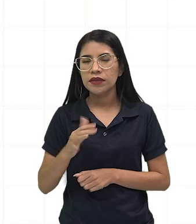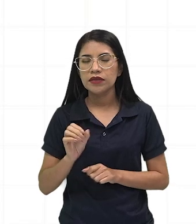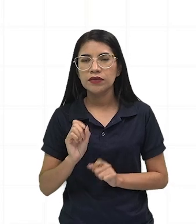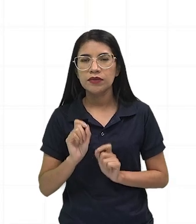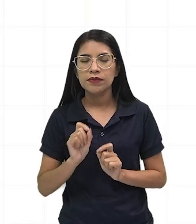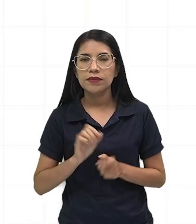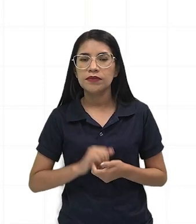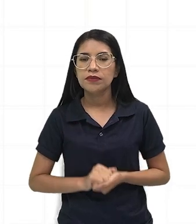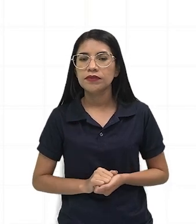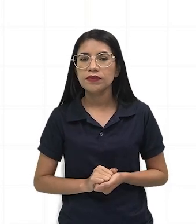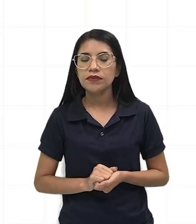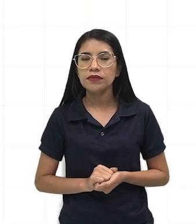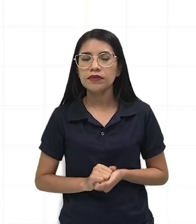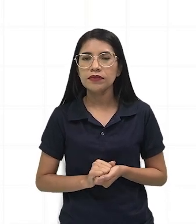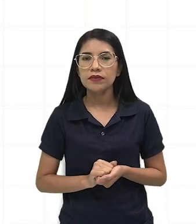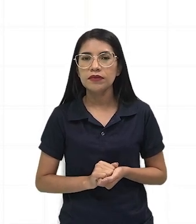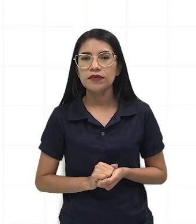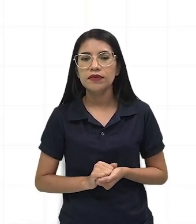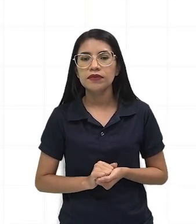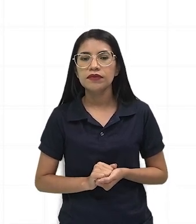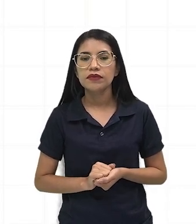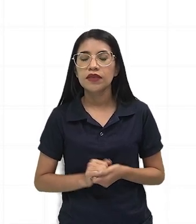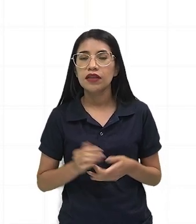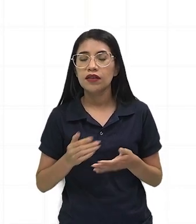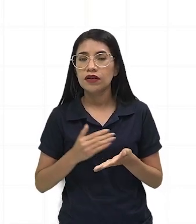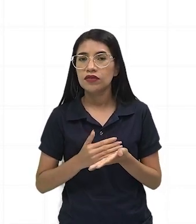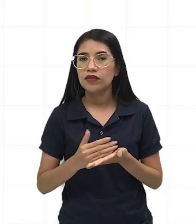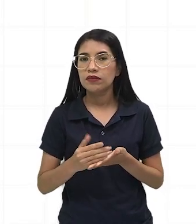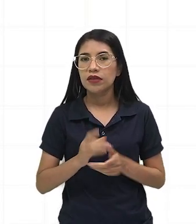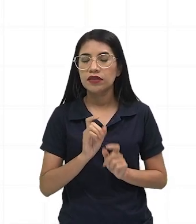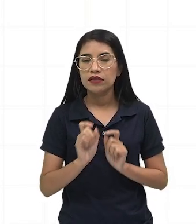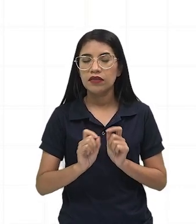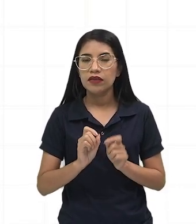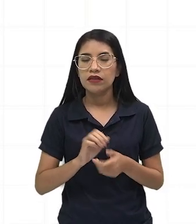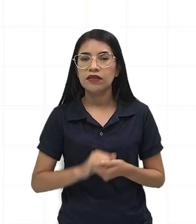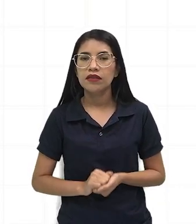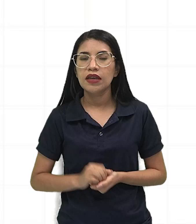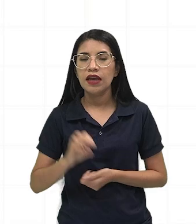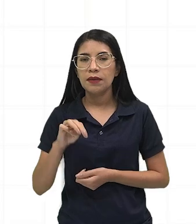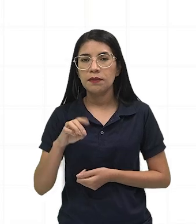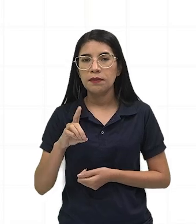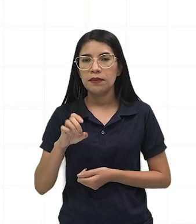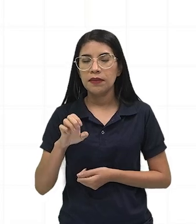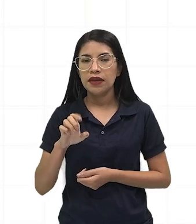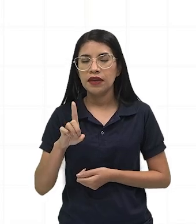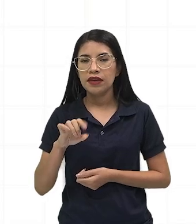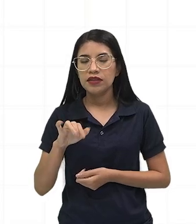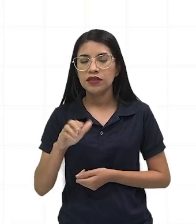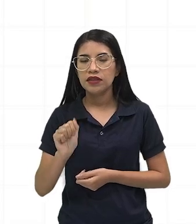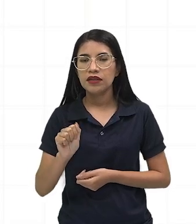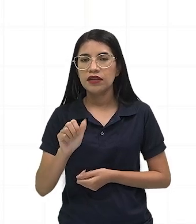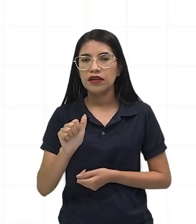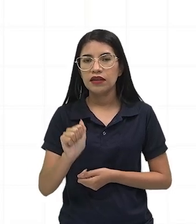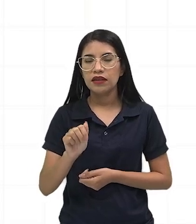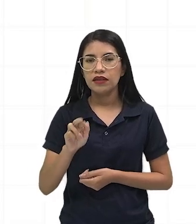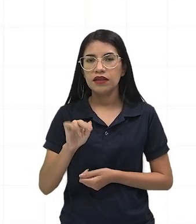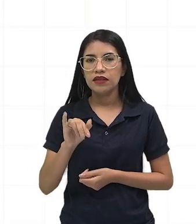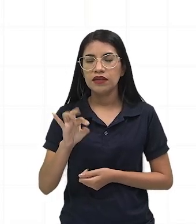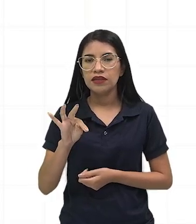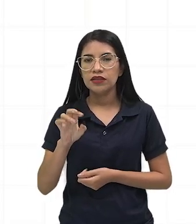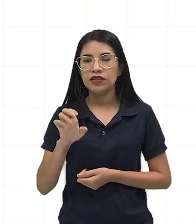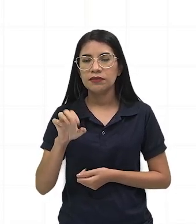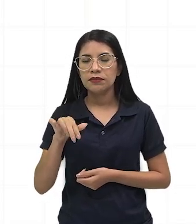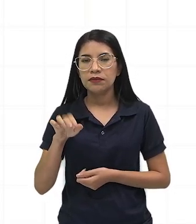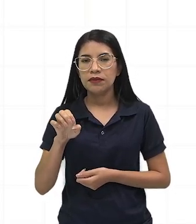Então, nós temos aqui agora, vamos iniciar com a média aritmética. Olha. Depois nós